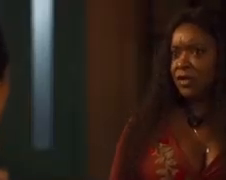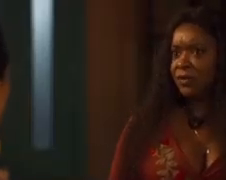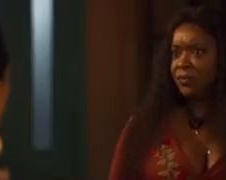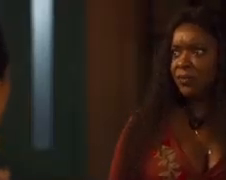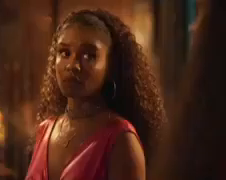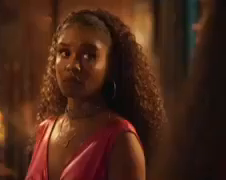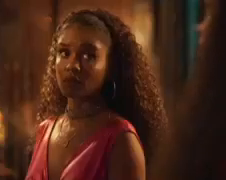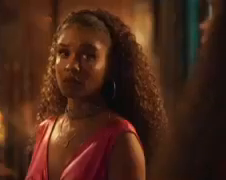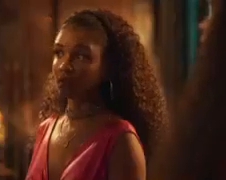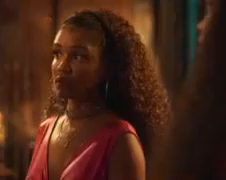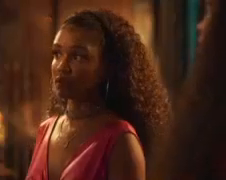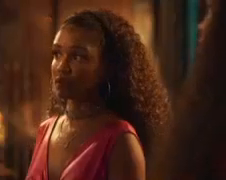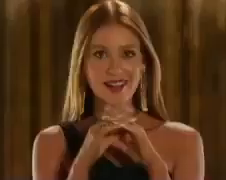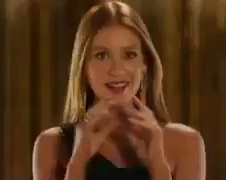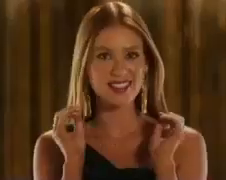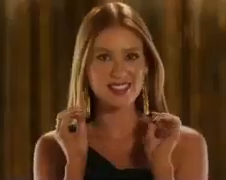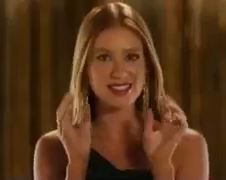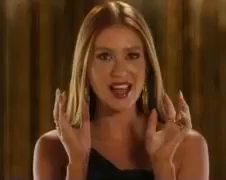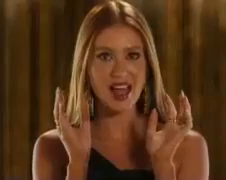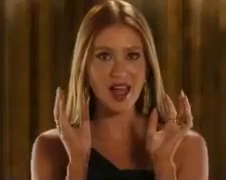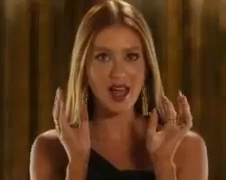de armadilha.